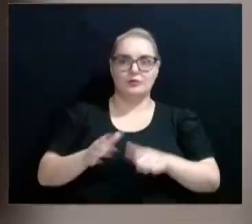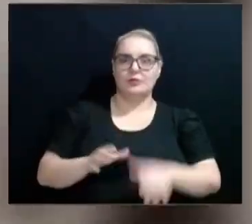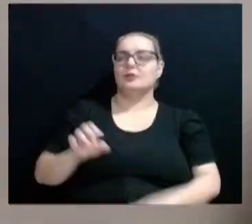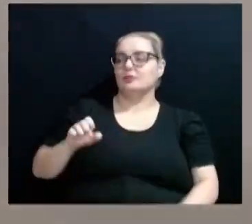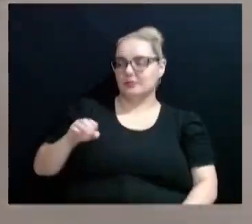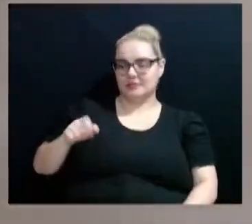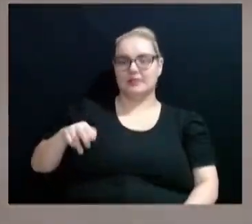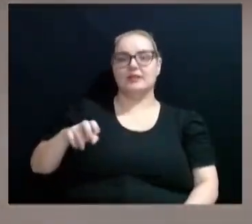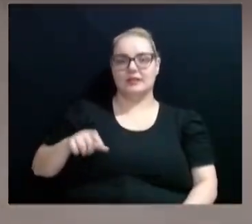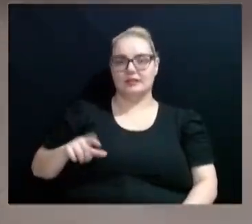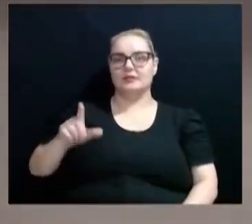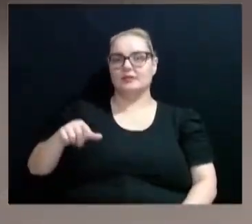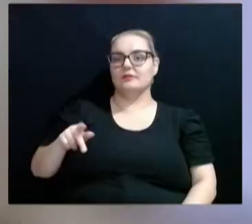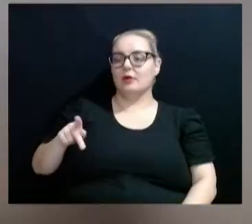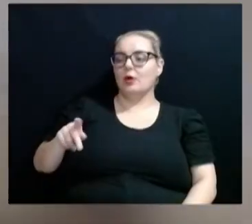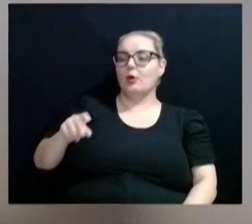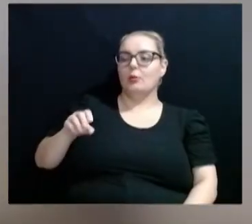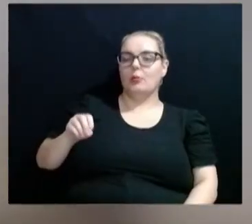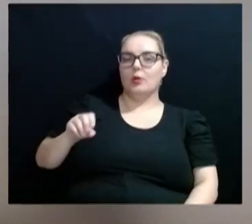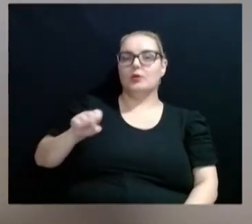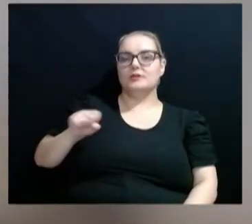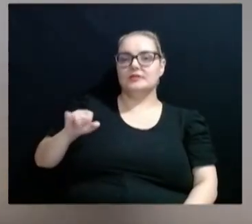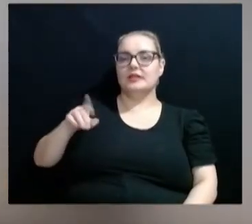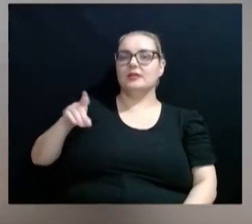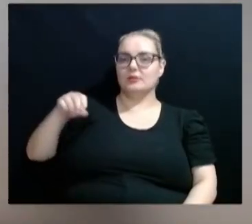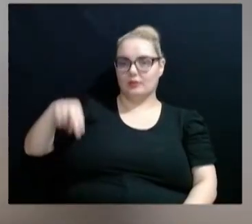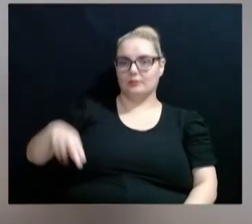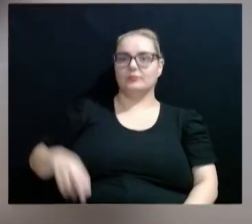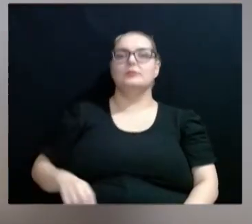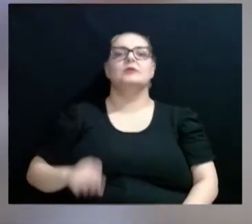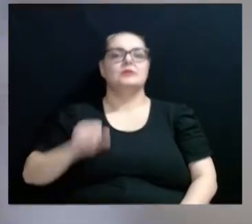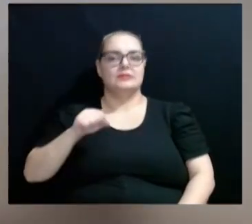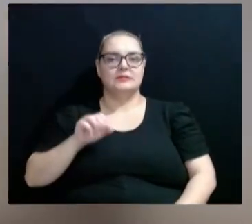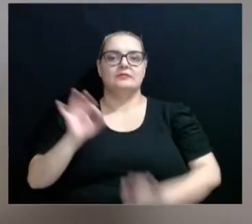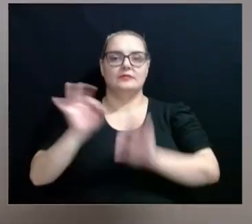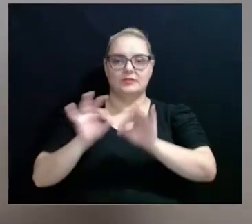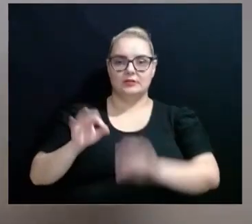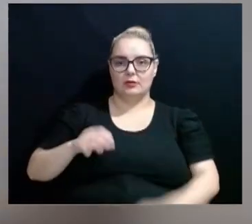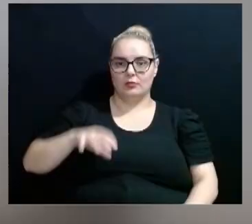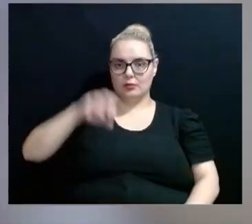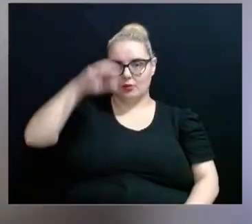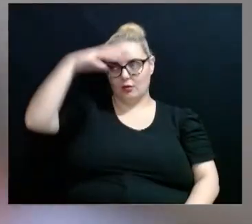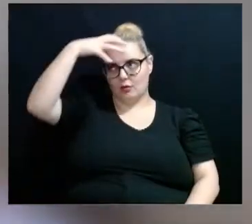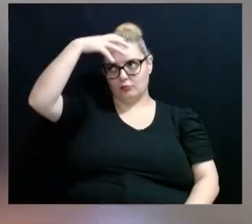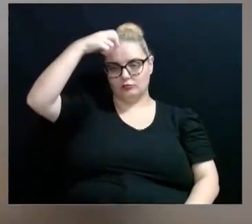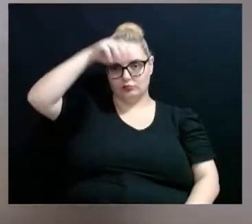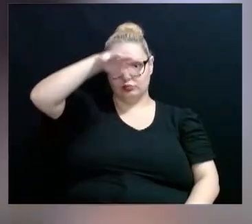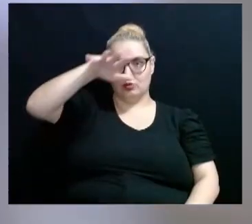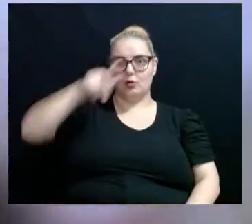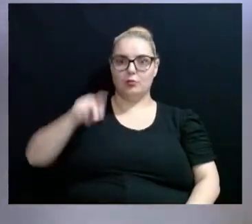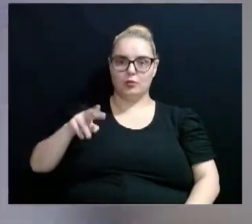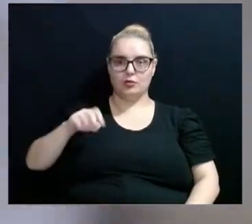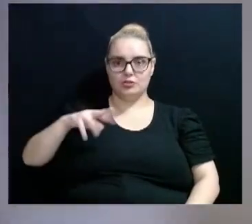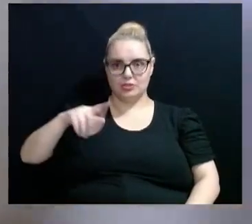quê? Que as pessoas vão ver que ela ainda está Aqui numa está no fase bem esqueleto. no Ele vai esqueleto. virar um Poseidon. Poseidon. Ele vai ter um projetor na